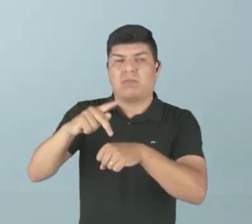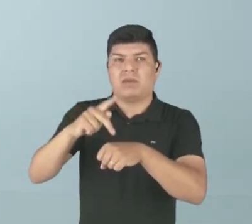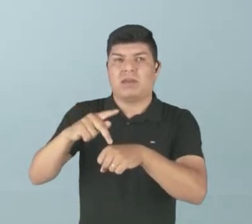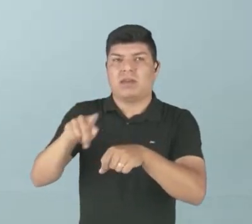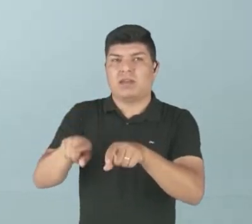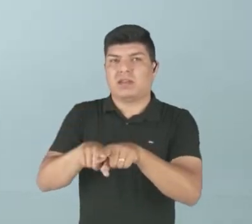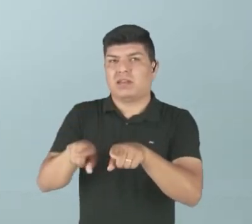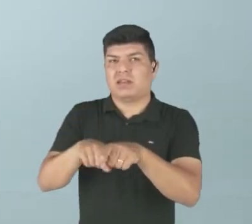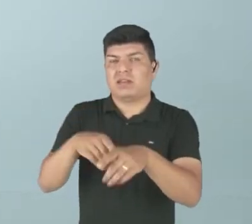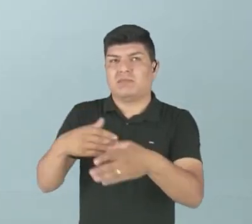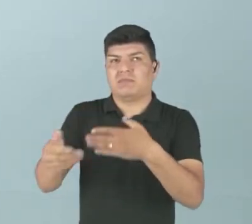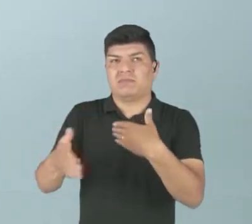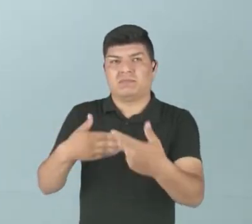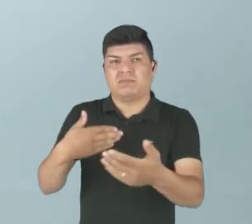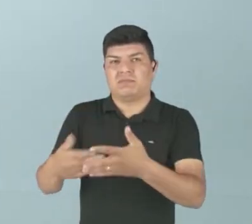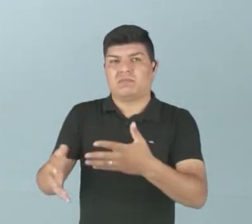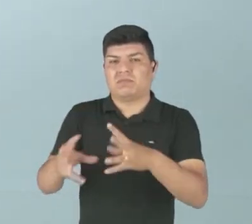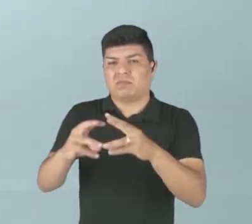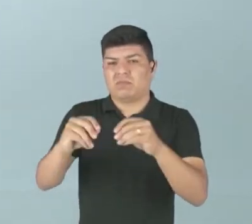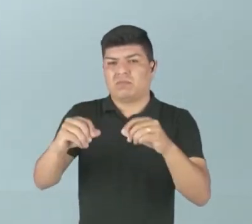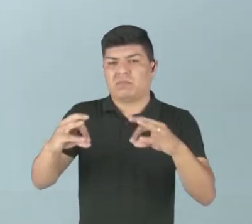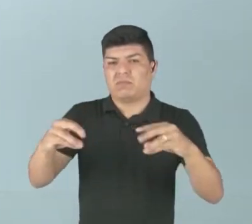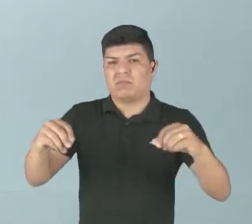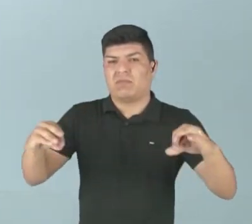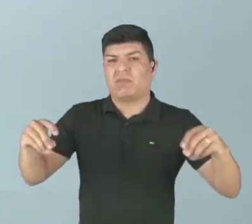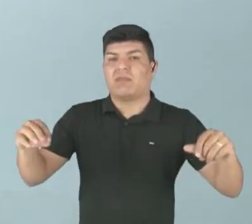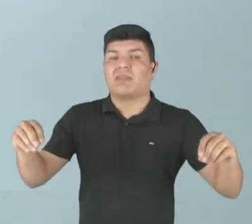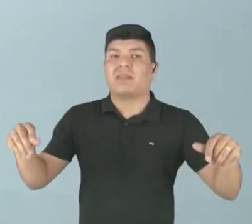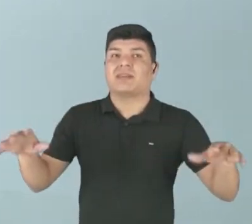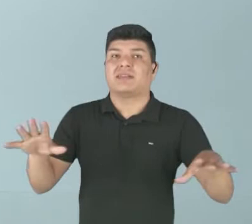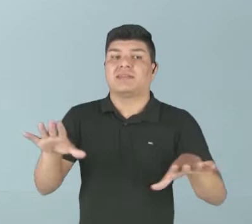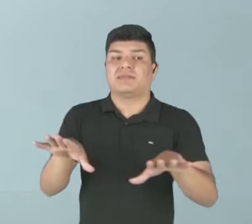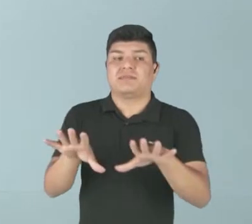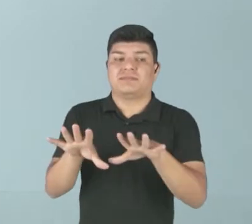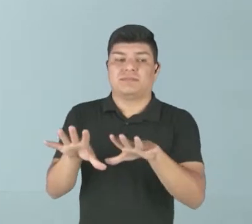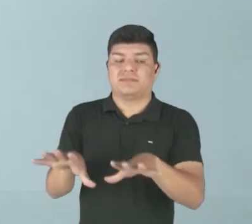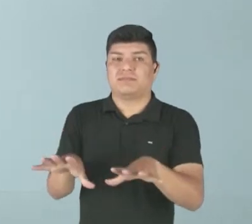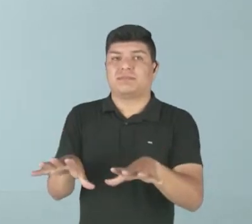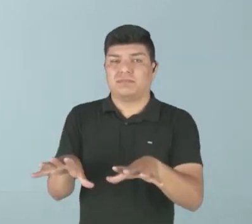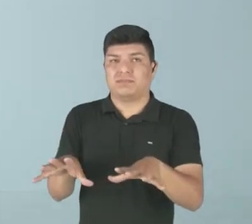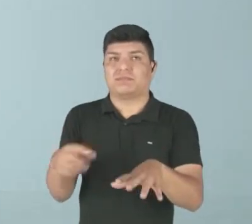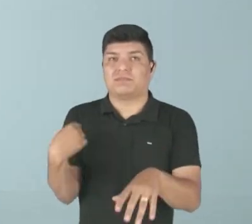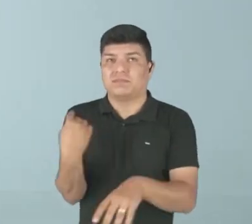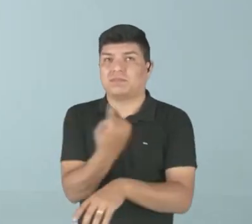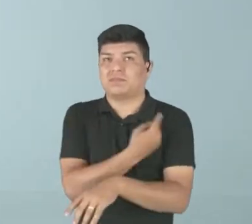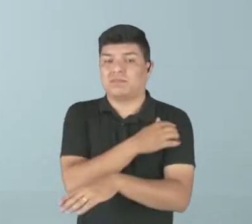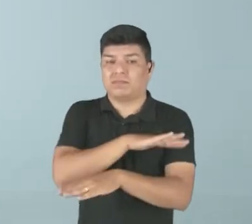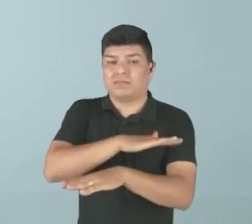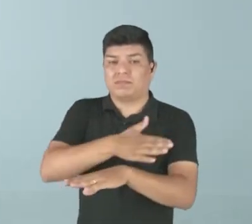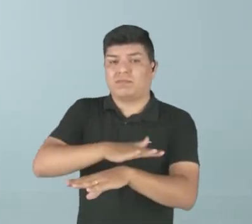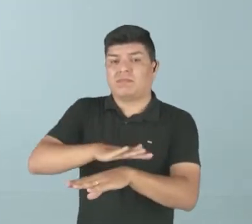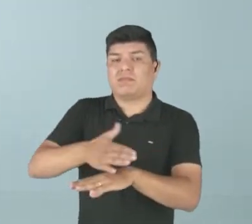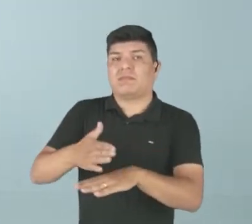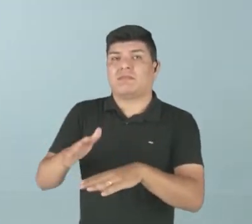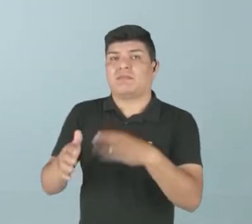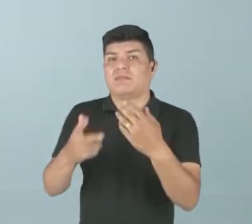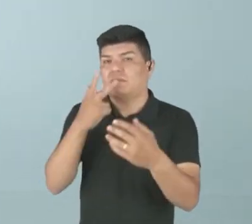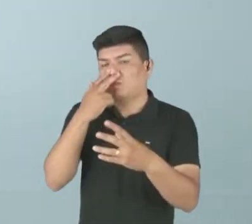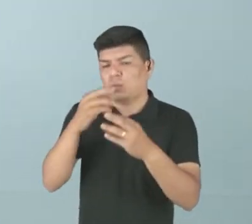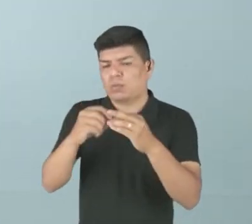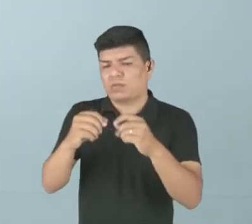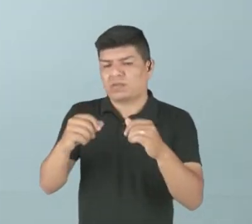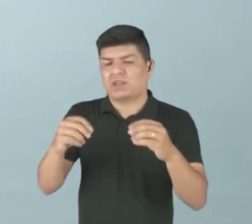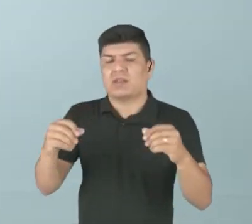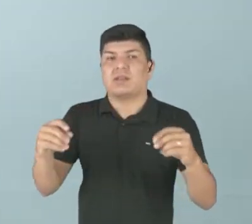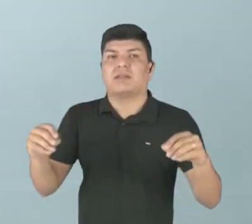uma calçada que já se desgastou, deteriorou total. Então, nosso relevo ele tende a ser desgastado